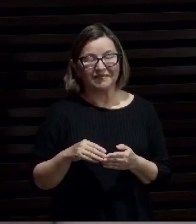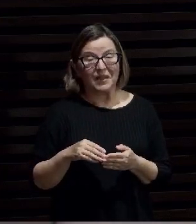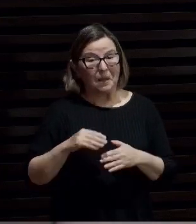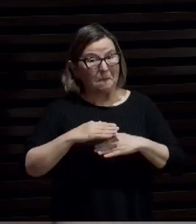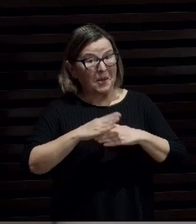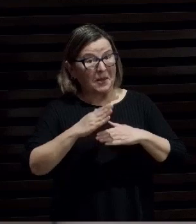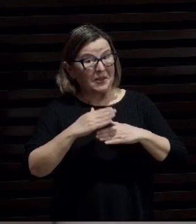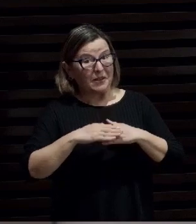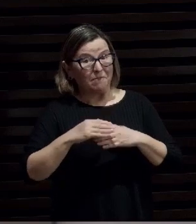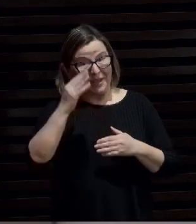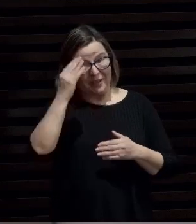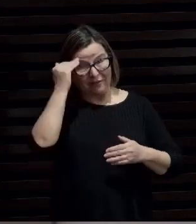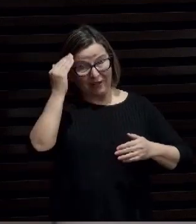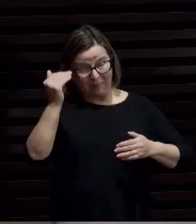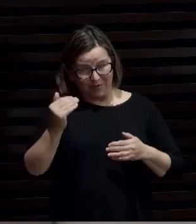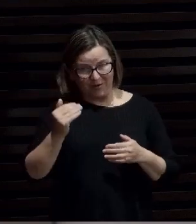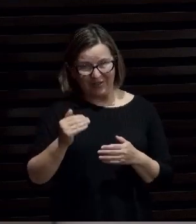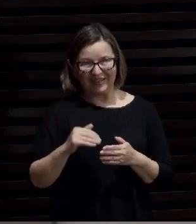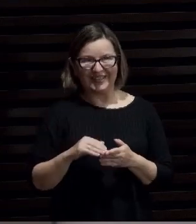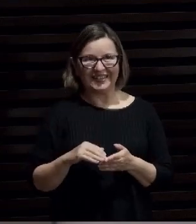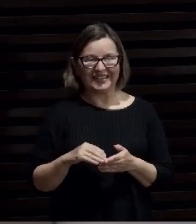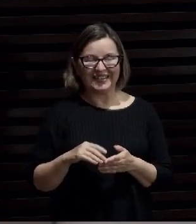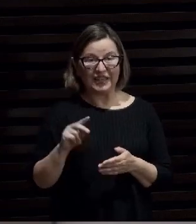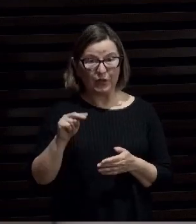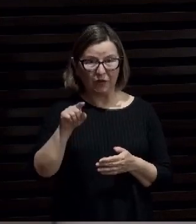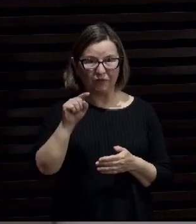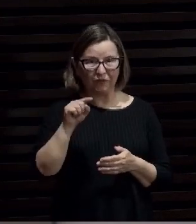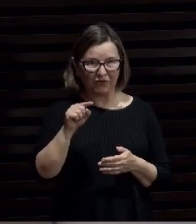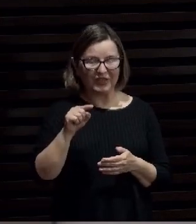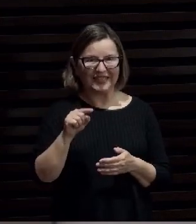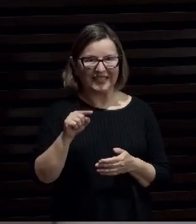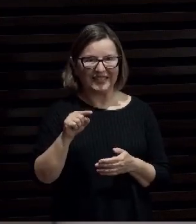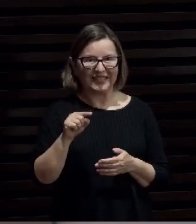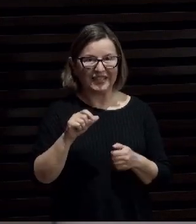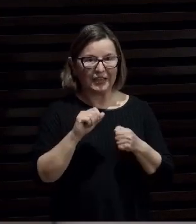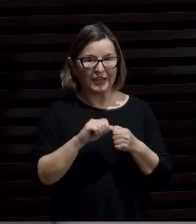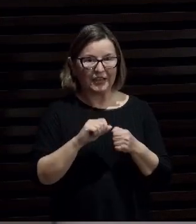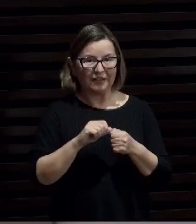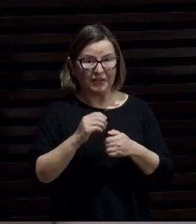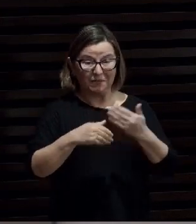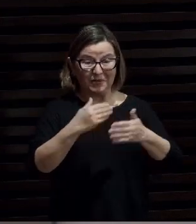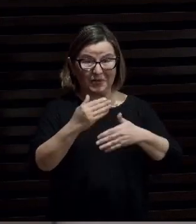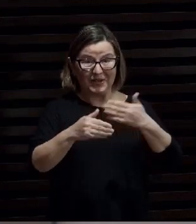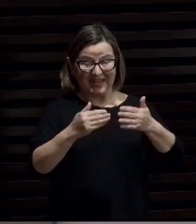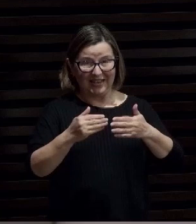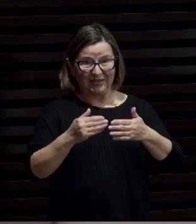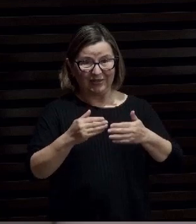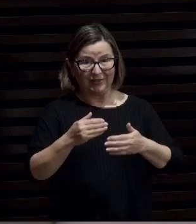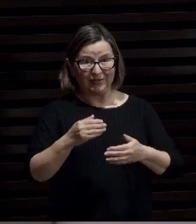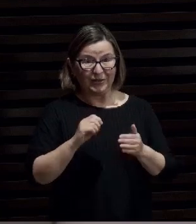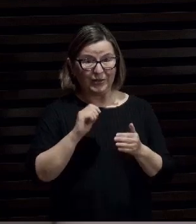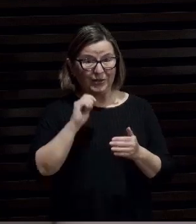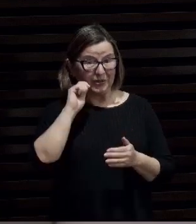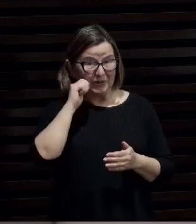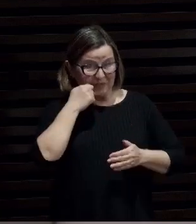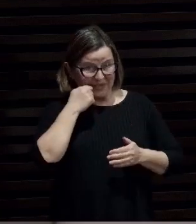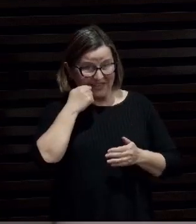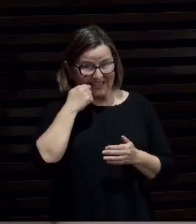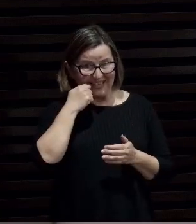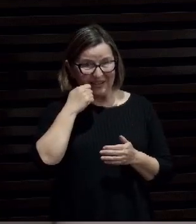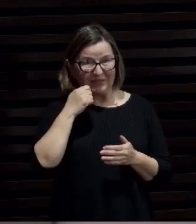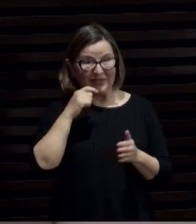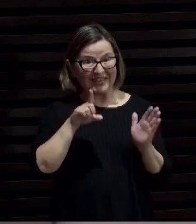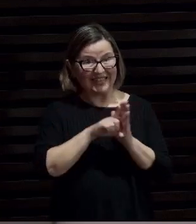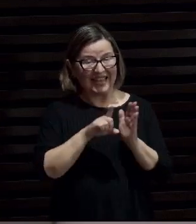Assim como fizeste tamanho progresso na investigação dos mistérios da eletricidade, venho instar com toda a